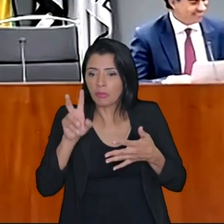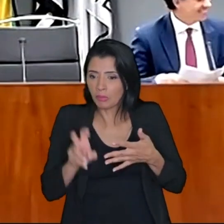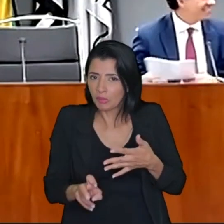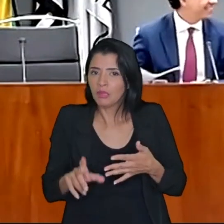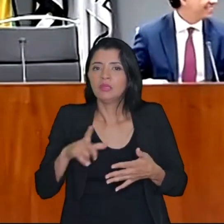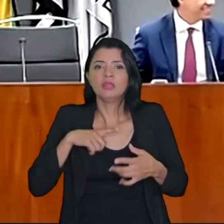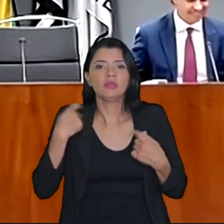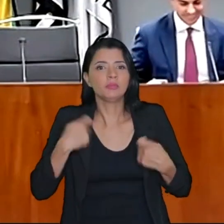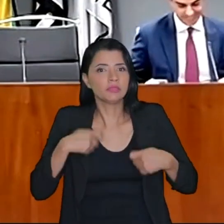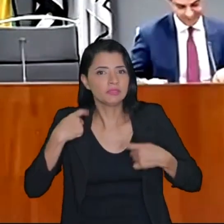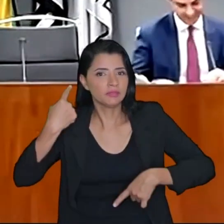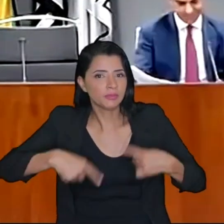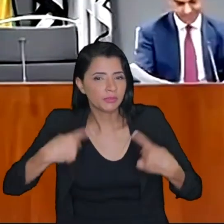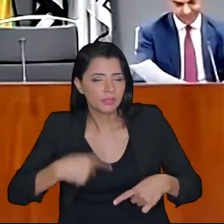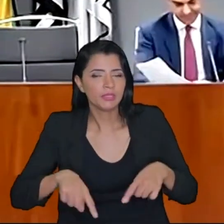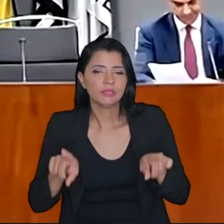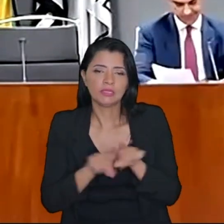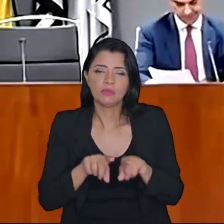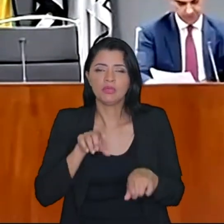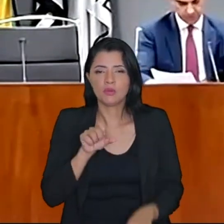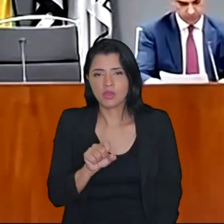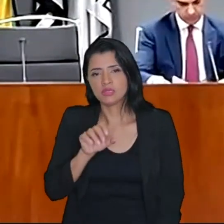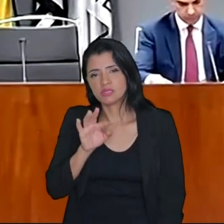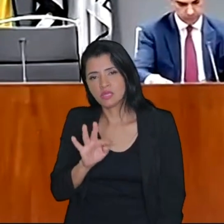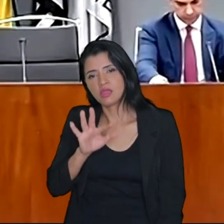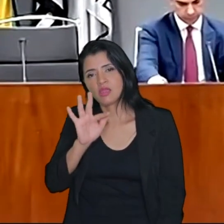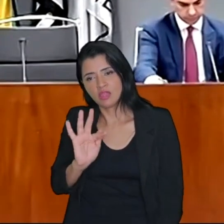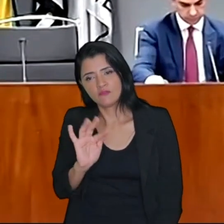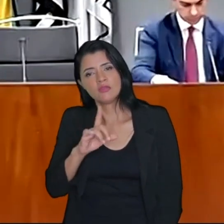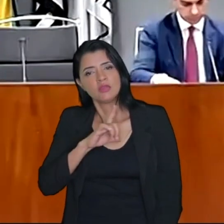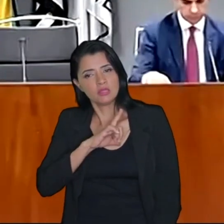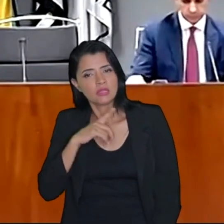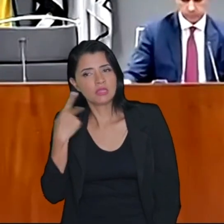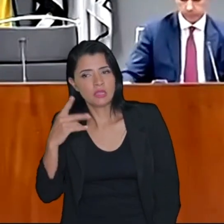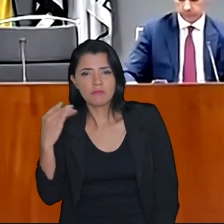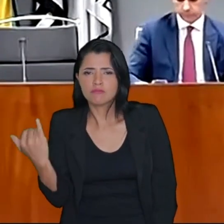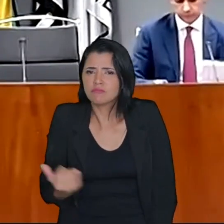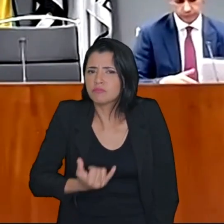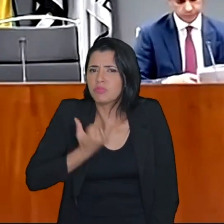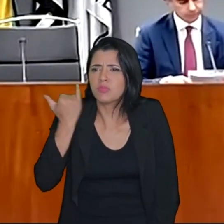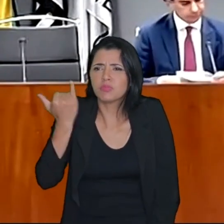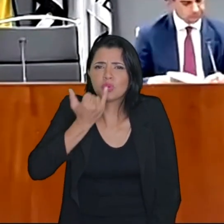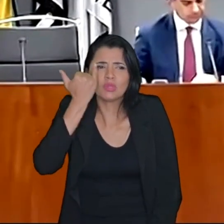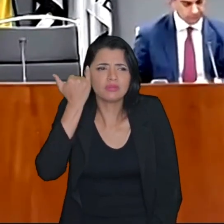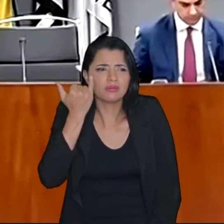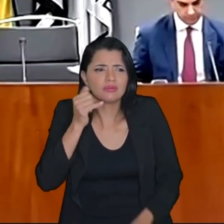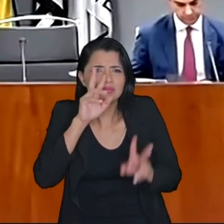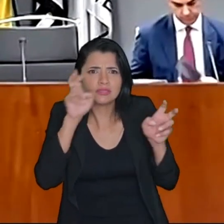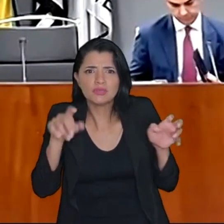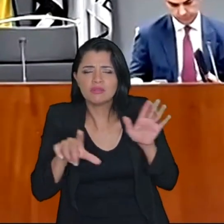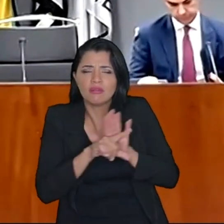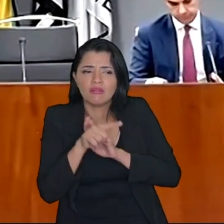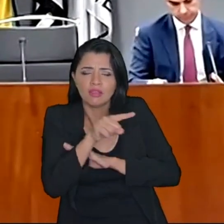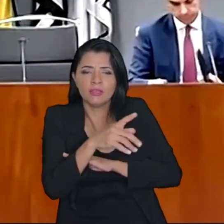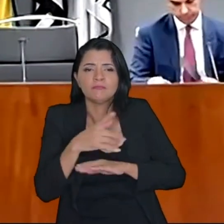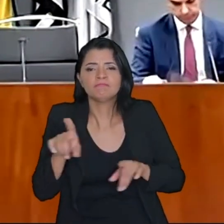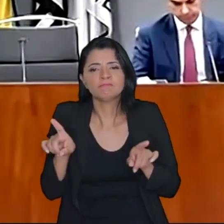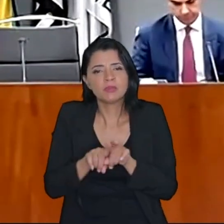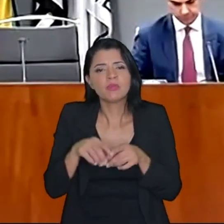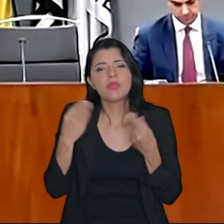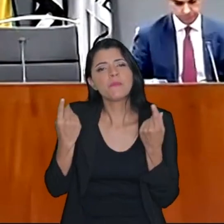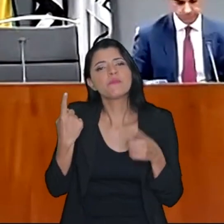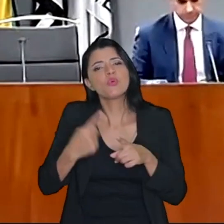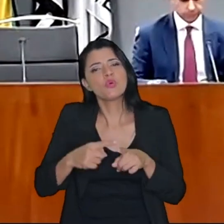tratadas. Vimos que o Supremo Tribunal Federal tem tido uma importância muito grande a respeito dessa lei, justamente porque